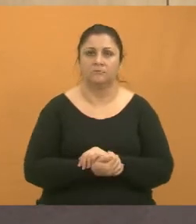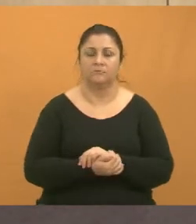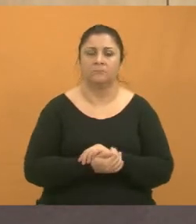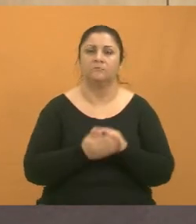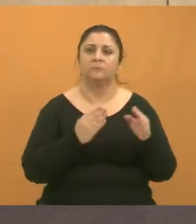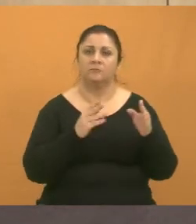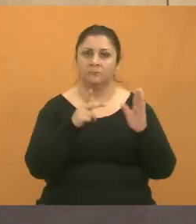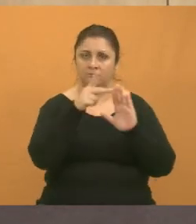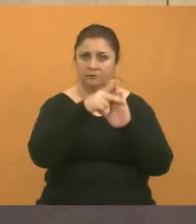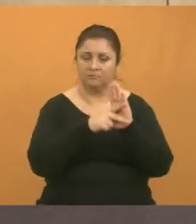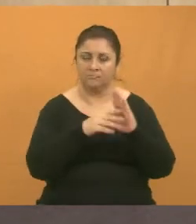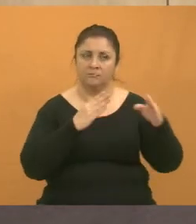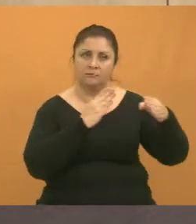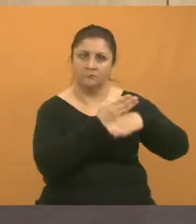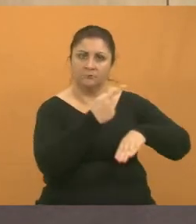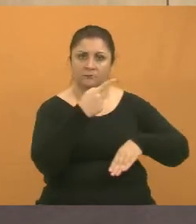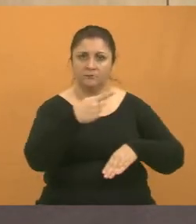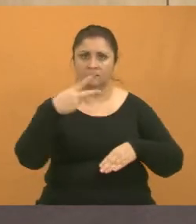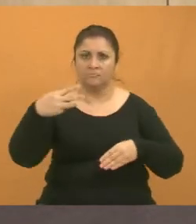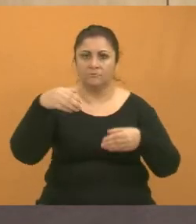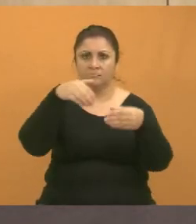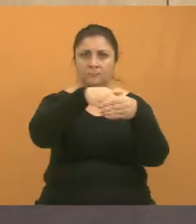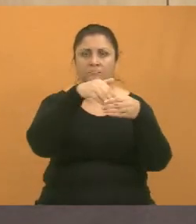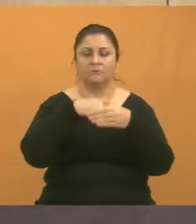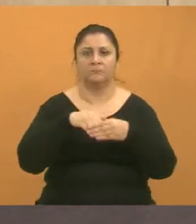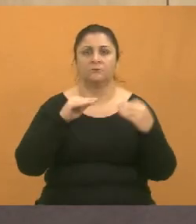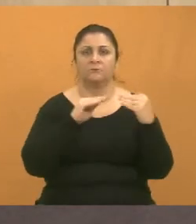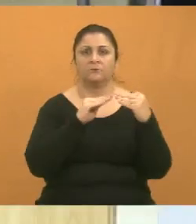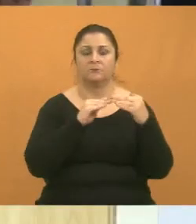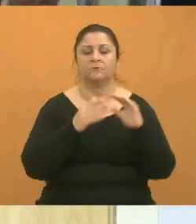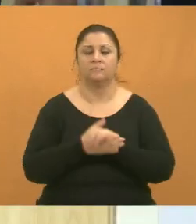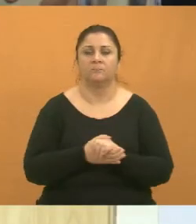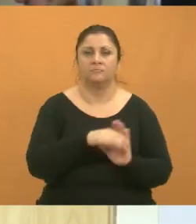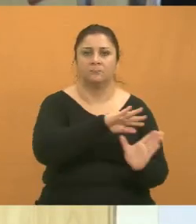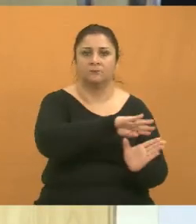projeto ele foi aprovado com 12 votos favoráveis. Próximo projeto.